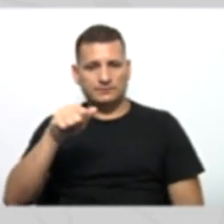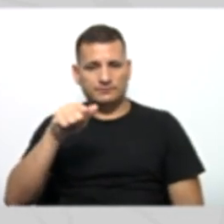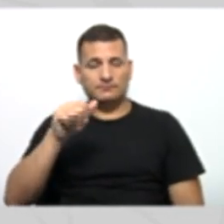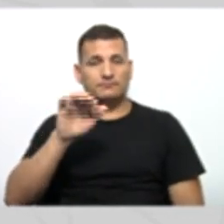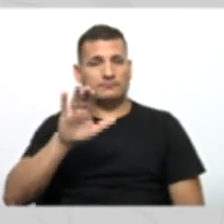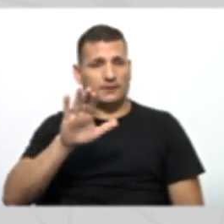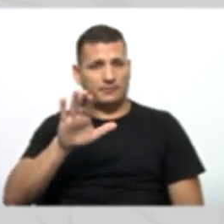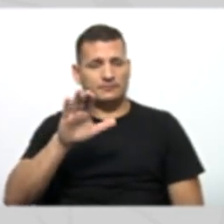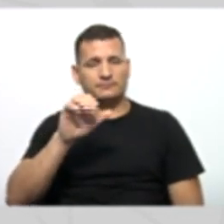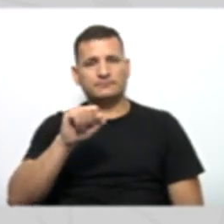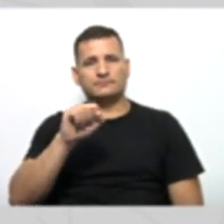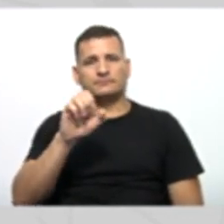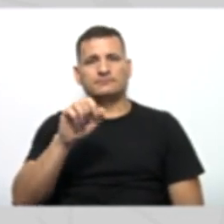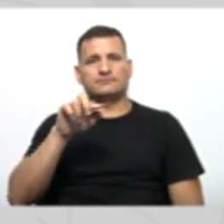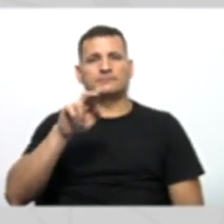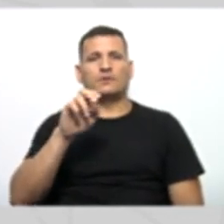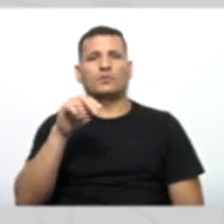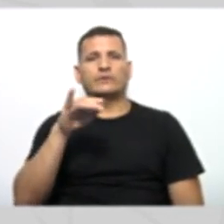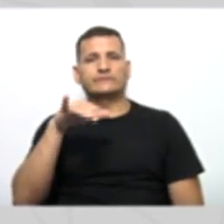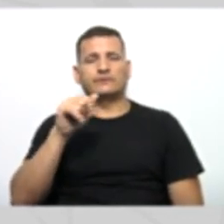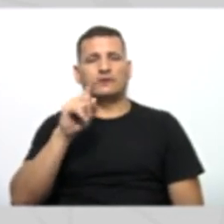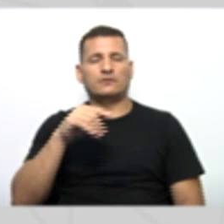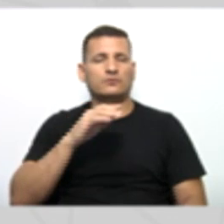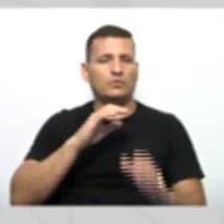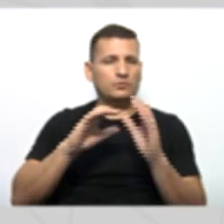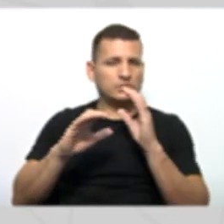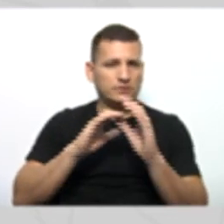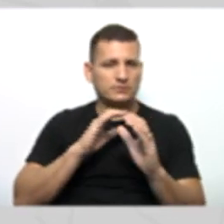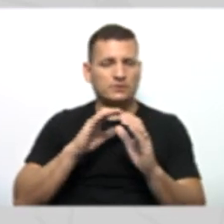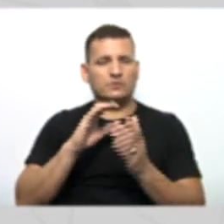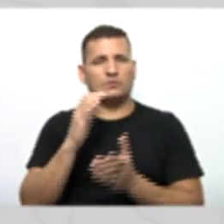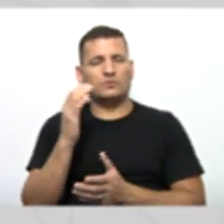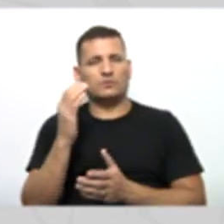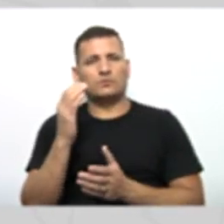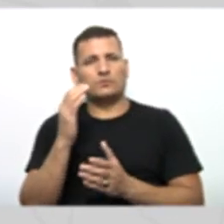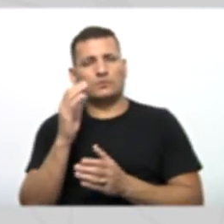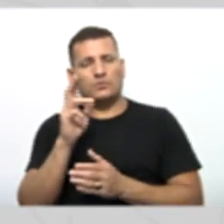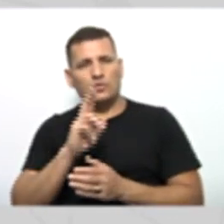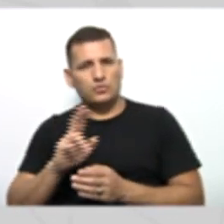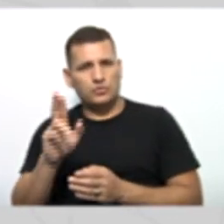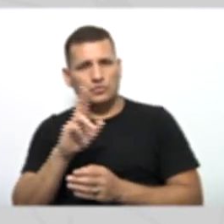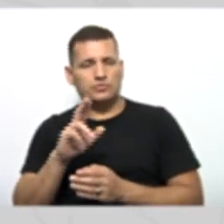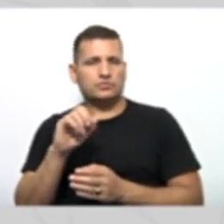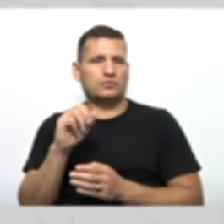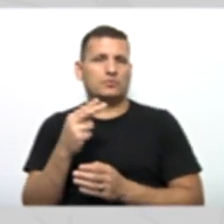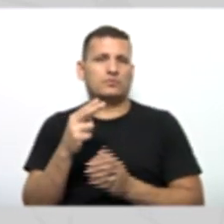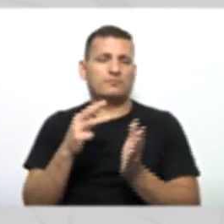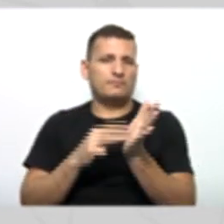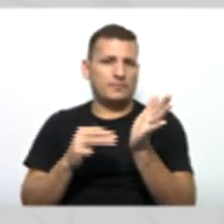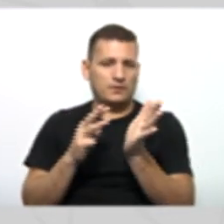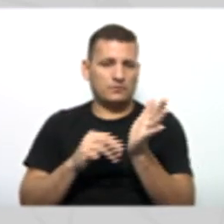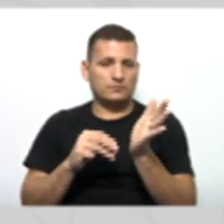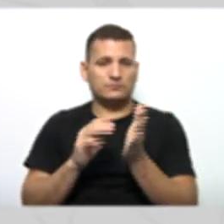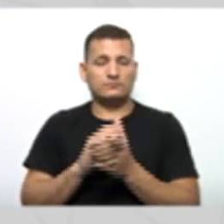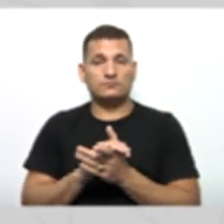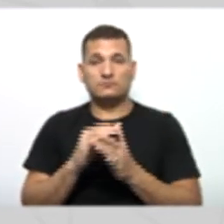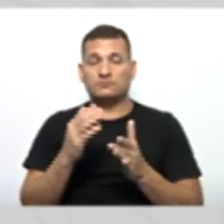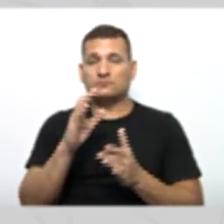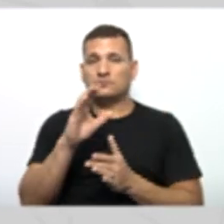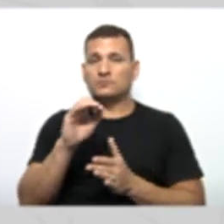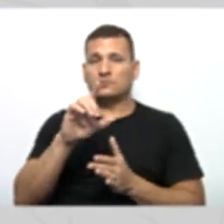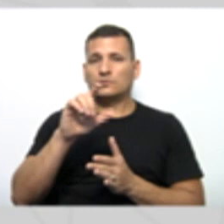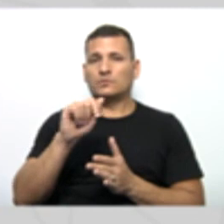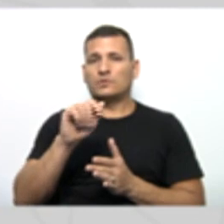de sequência destaca a comunicação, ações ou métodos entre os objetos em relação ao tempo, o diagrama de